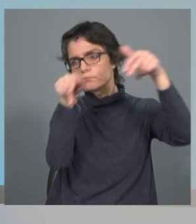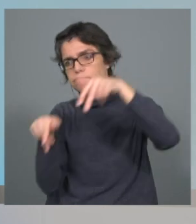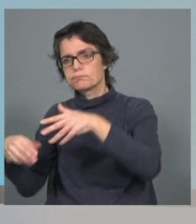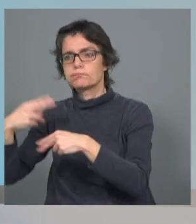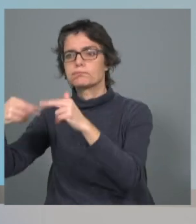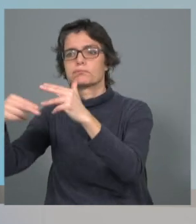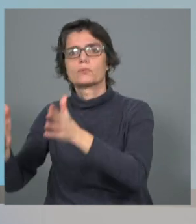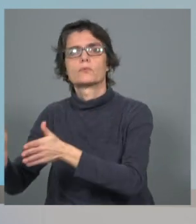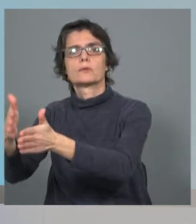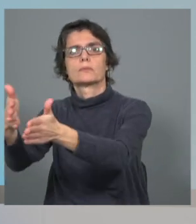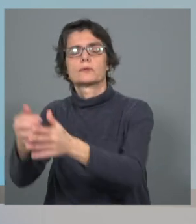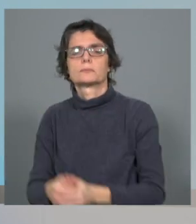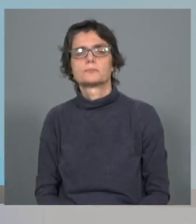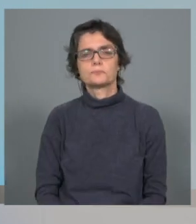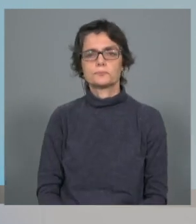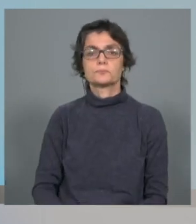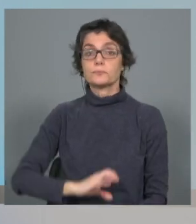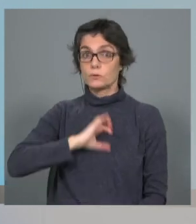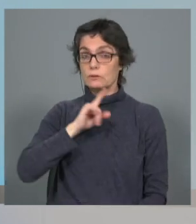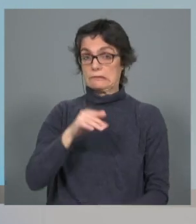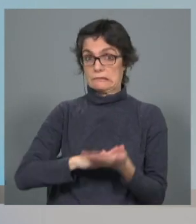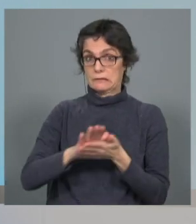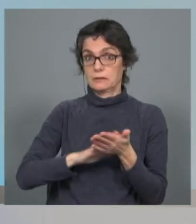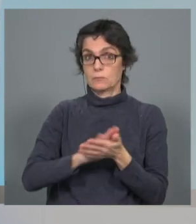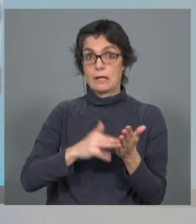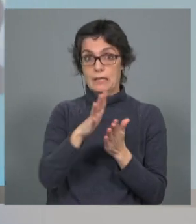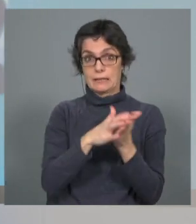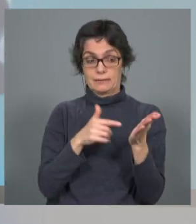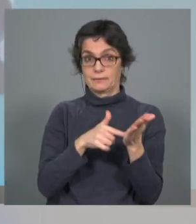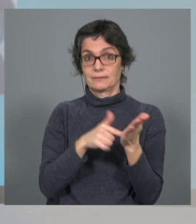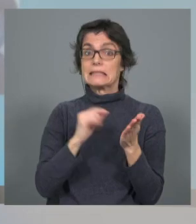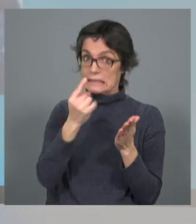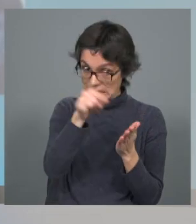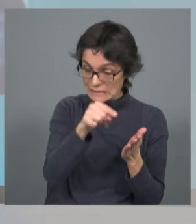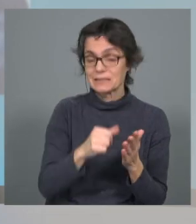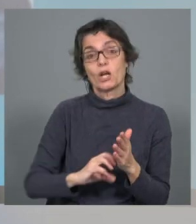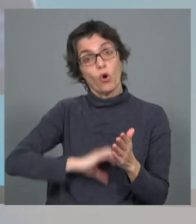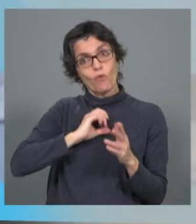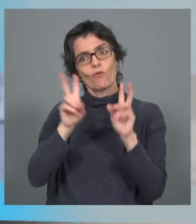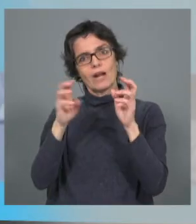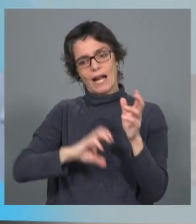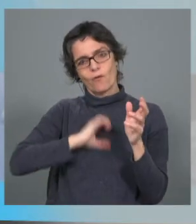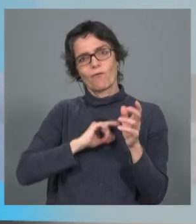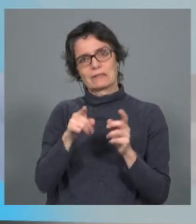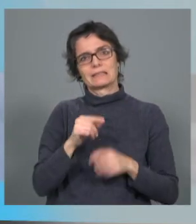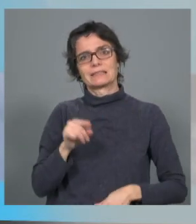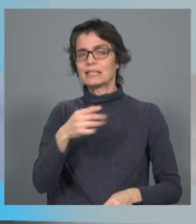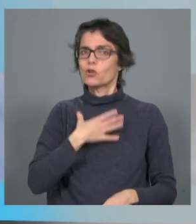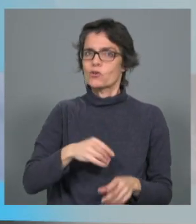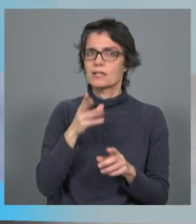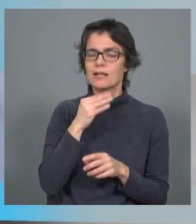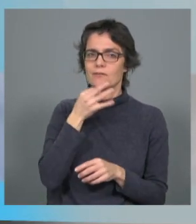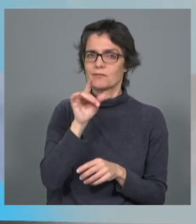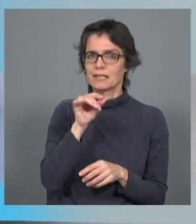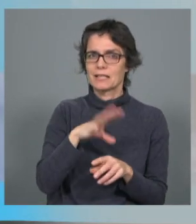confiança é por excelência, o sinal que resulta da primeira leitura. Exatamente. E era esse mesmo que eu gostaria de sublinhar. Vamos a isso então.